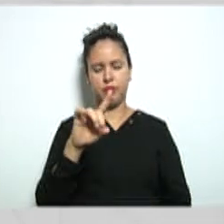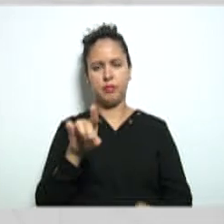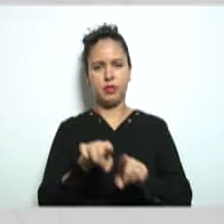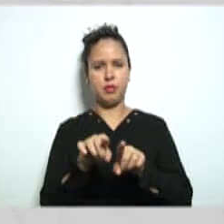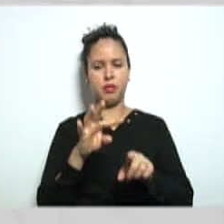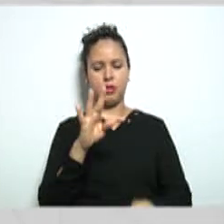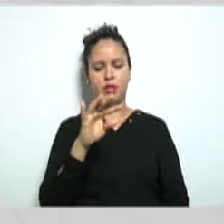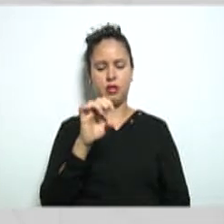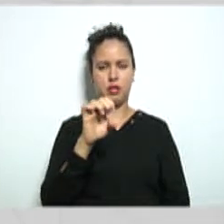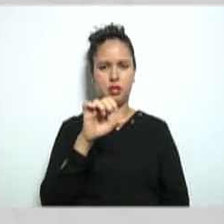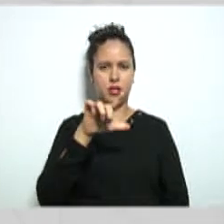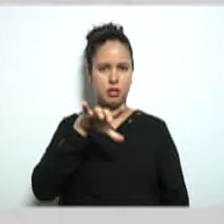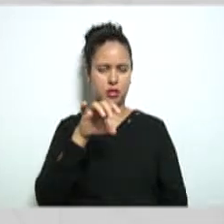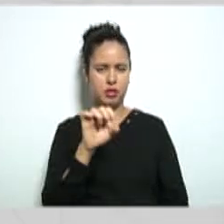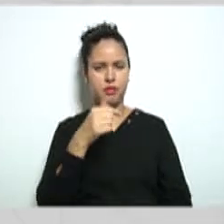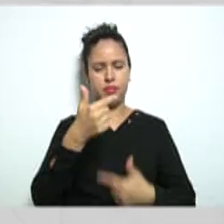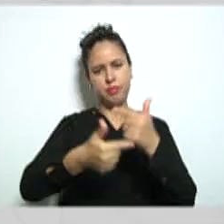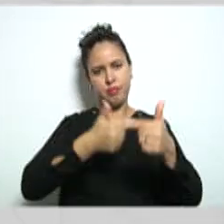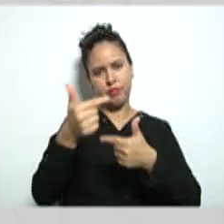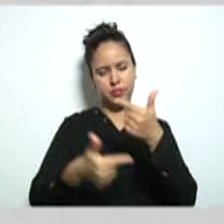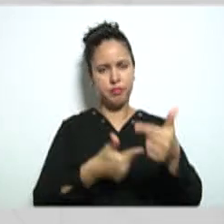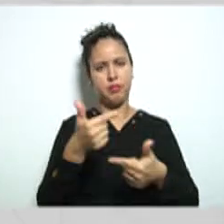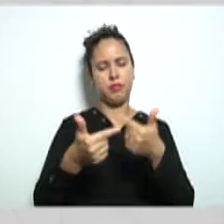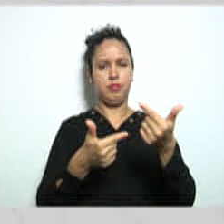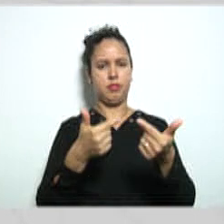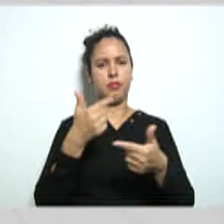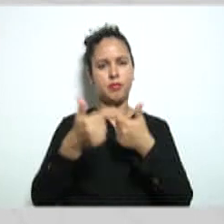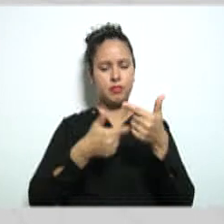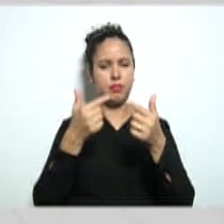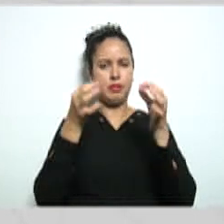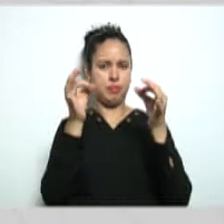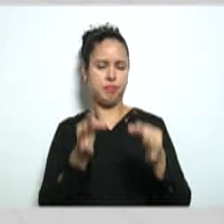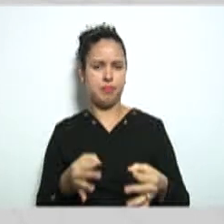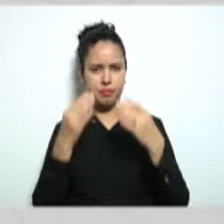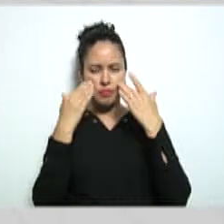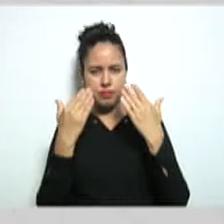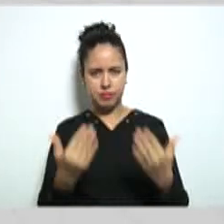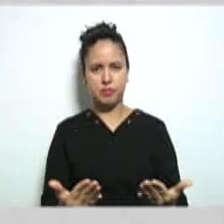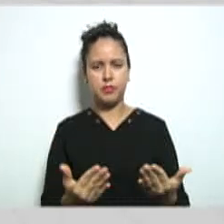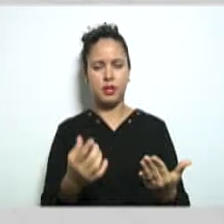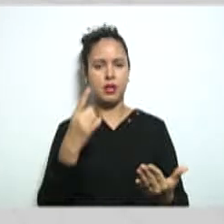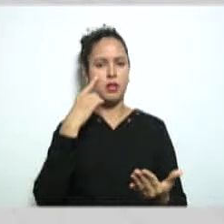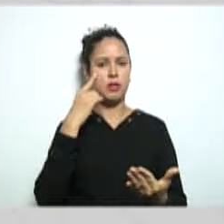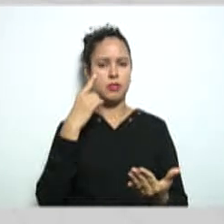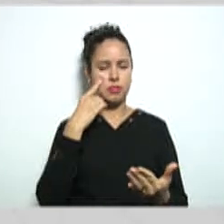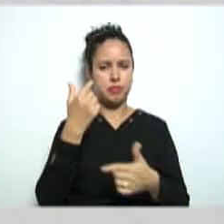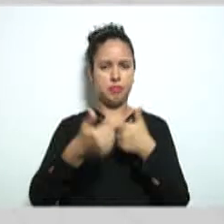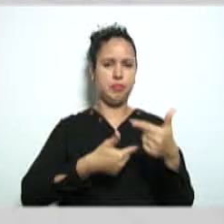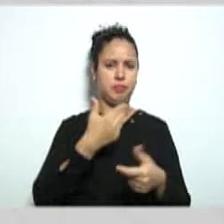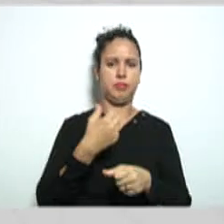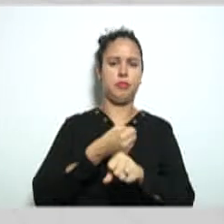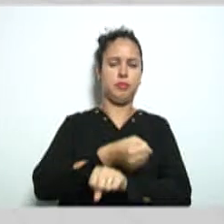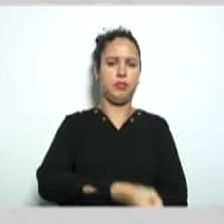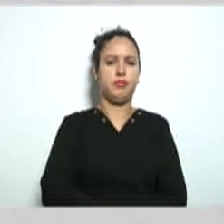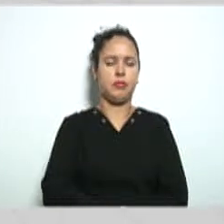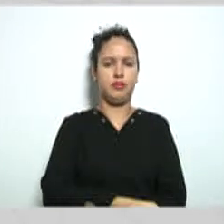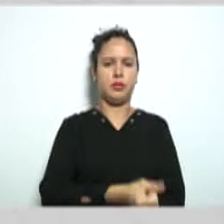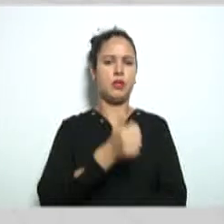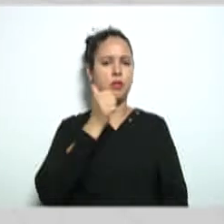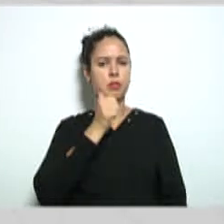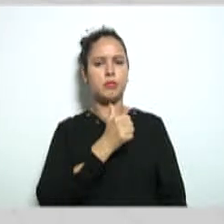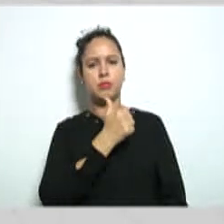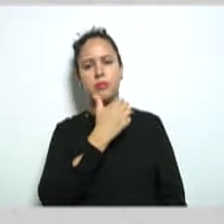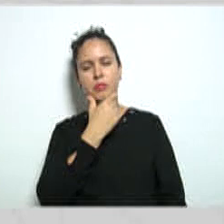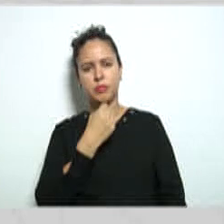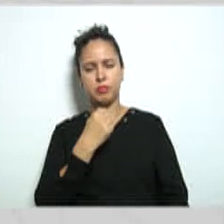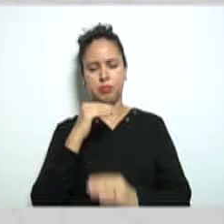decente e trabalho escravo, revisar a relação entre gênero e desigualdade no trabalho, revisar